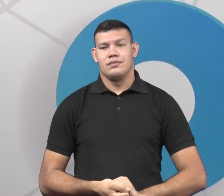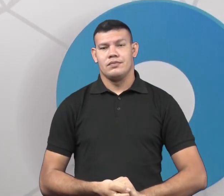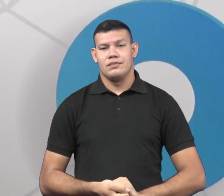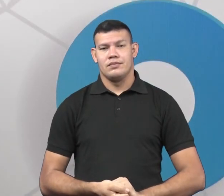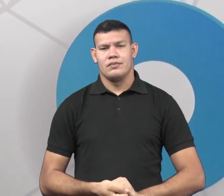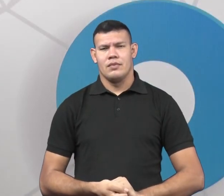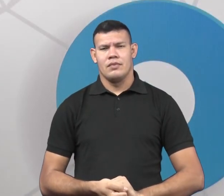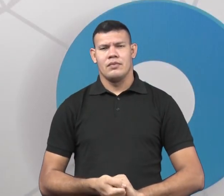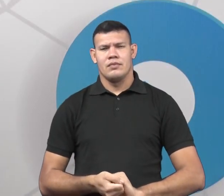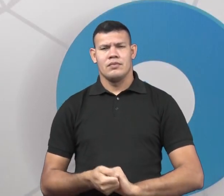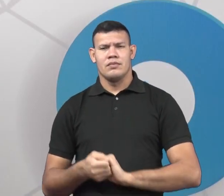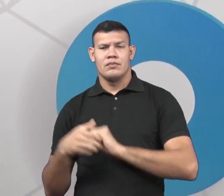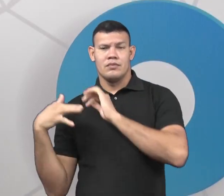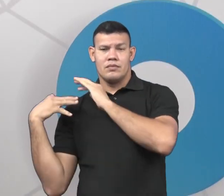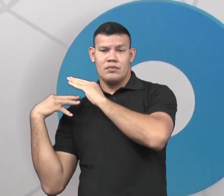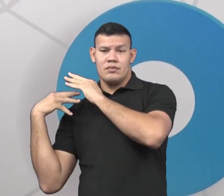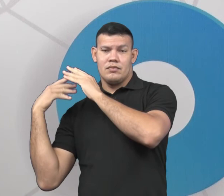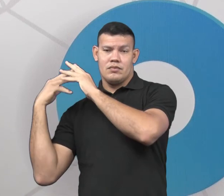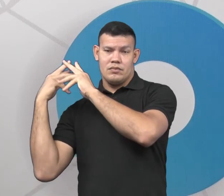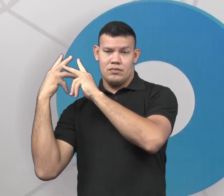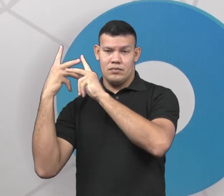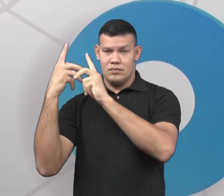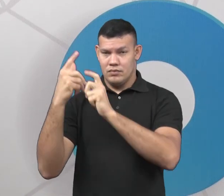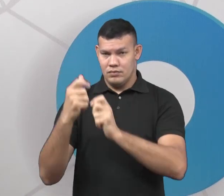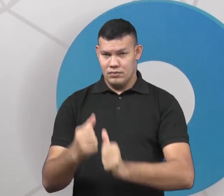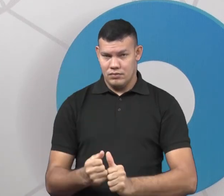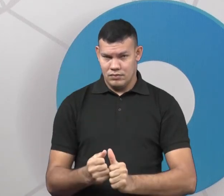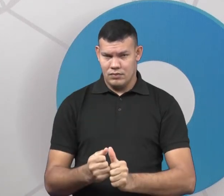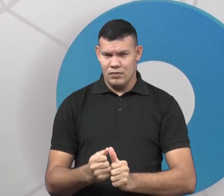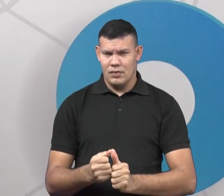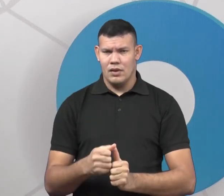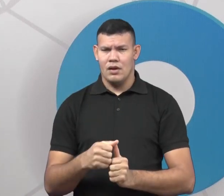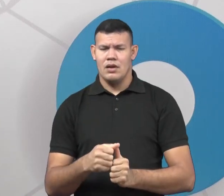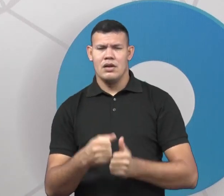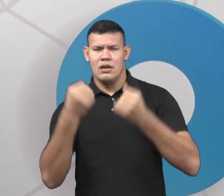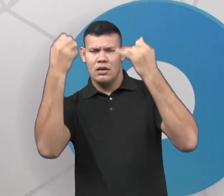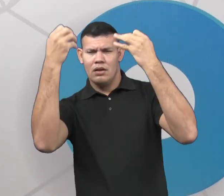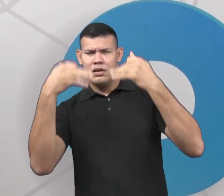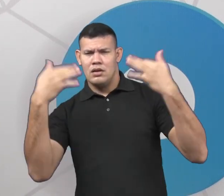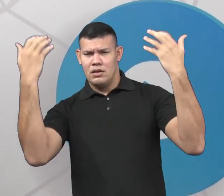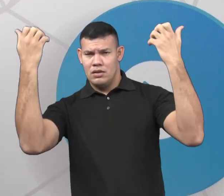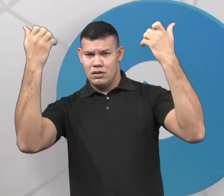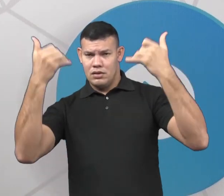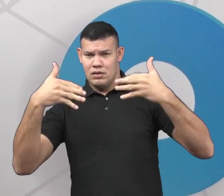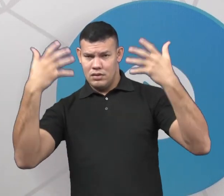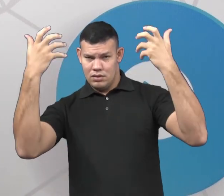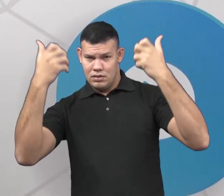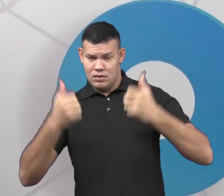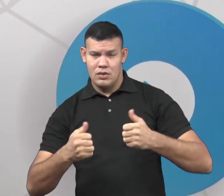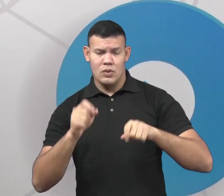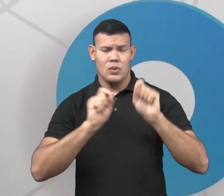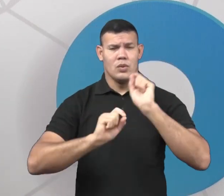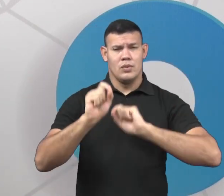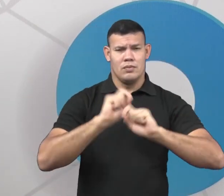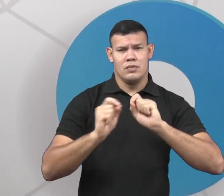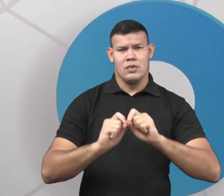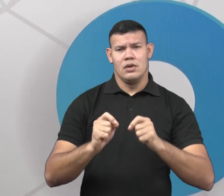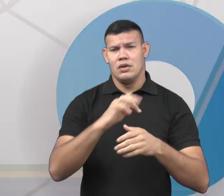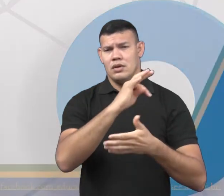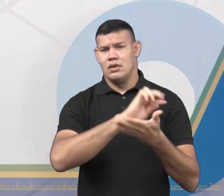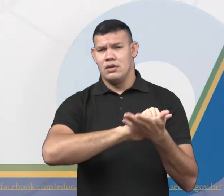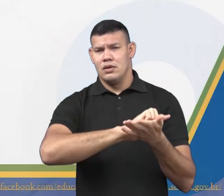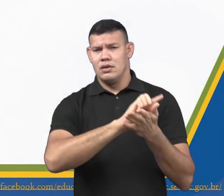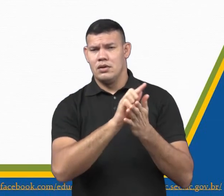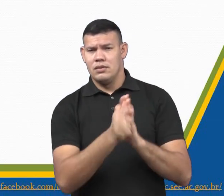Na última aula, falamos um pouco sobre o gênero editorial e vamos relembrar as características desse